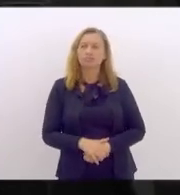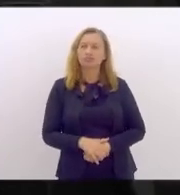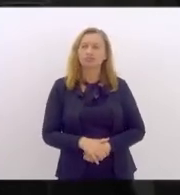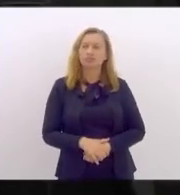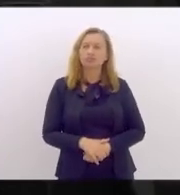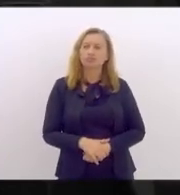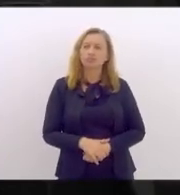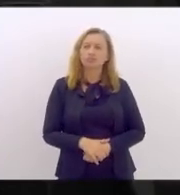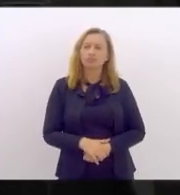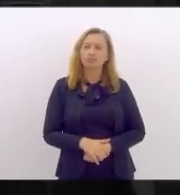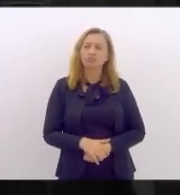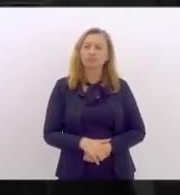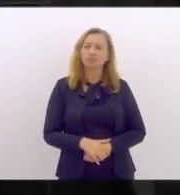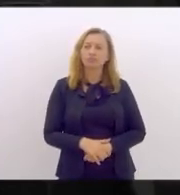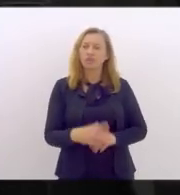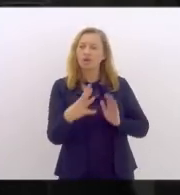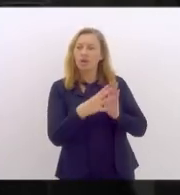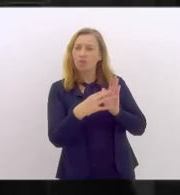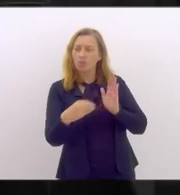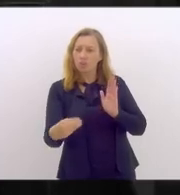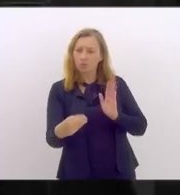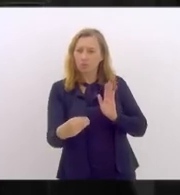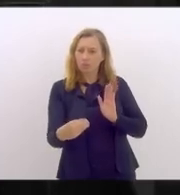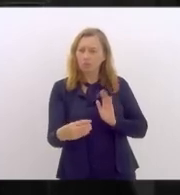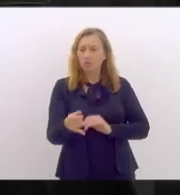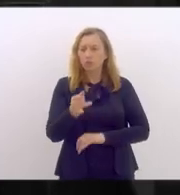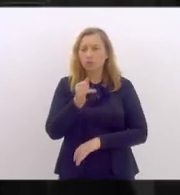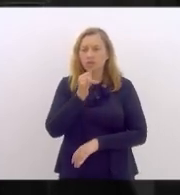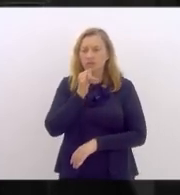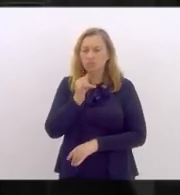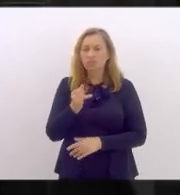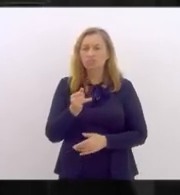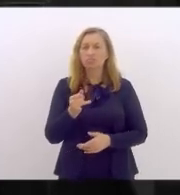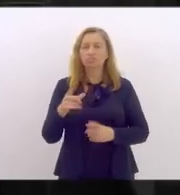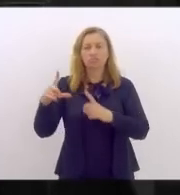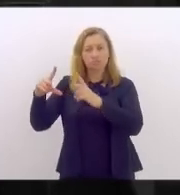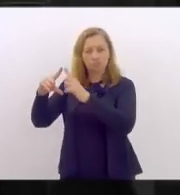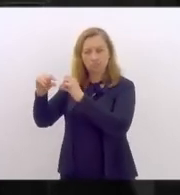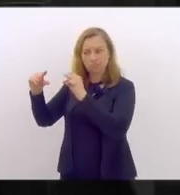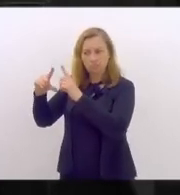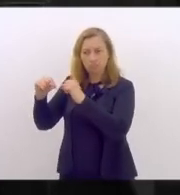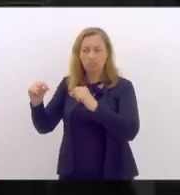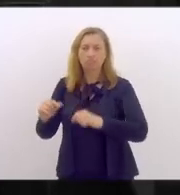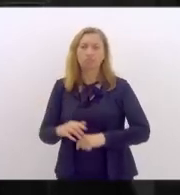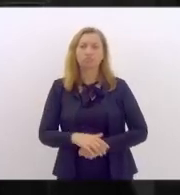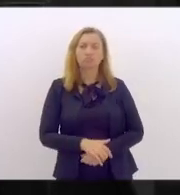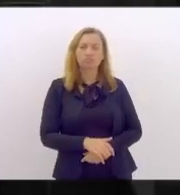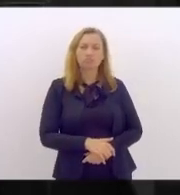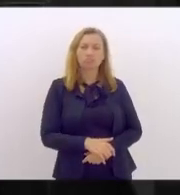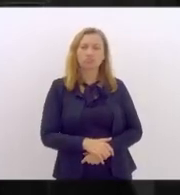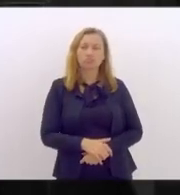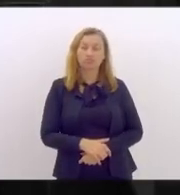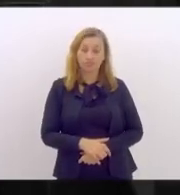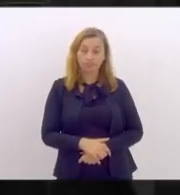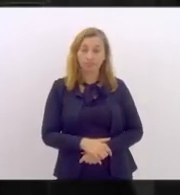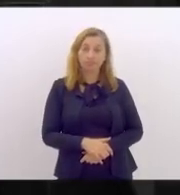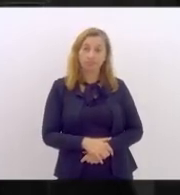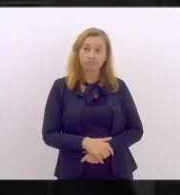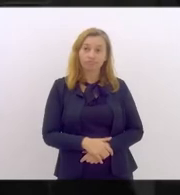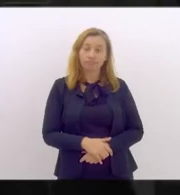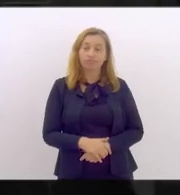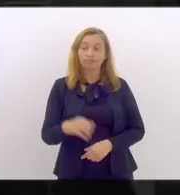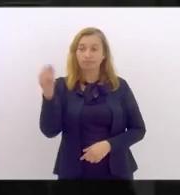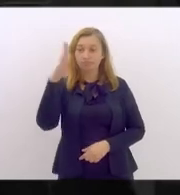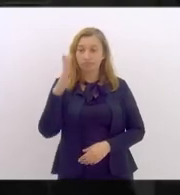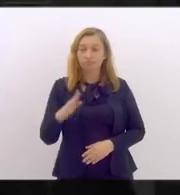um efeito deste exemplo que paira em Brasília e que transborda sobre o